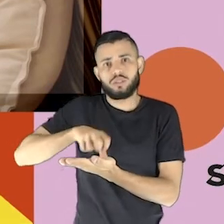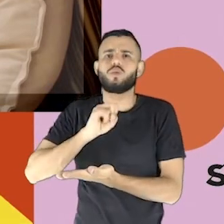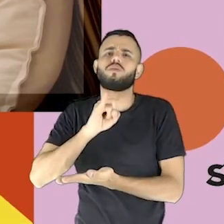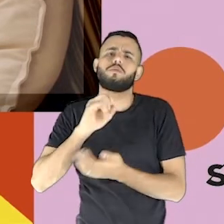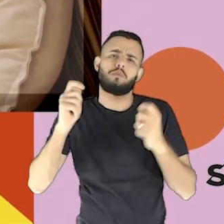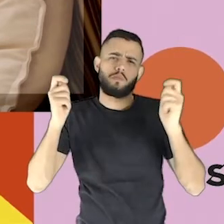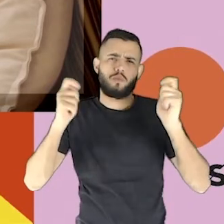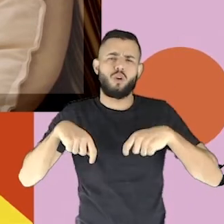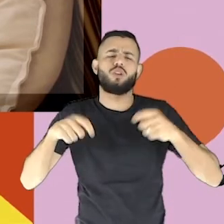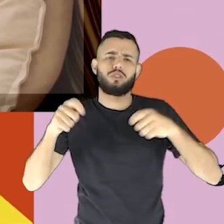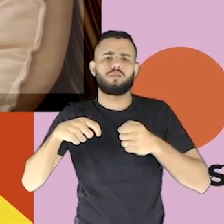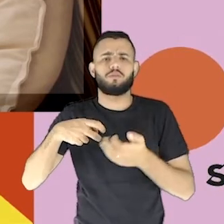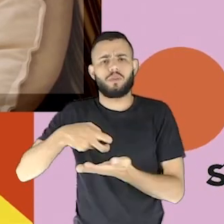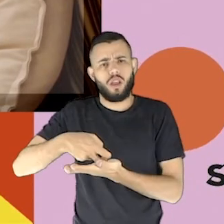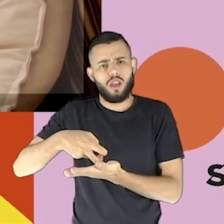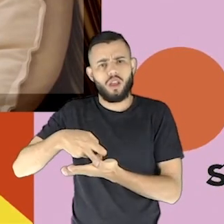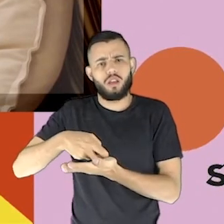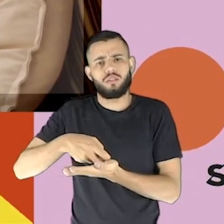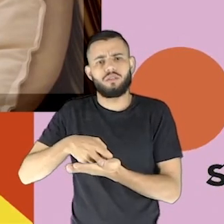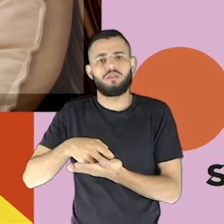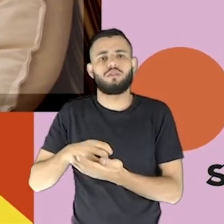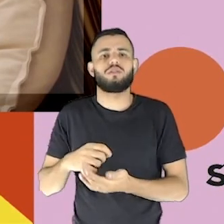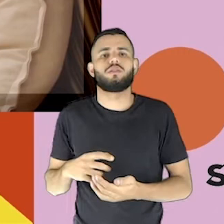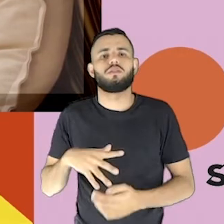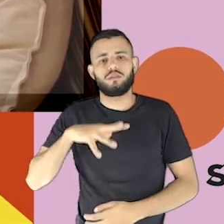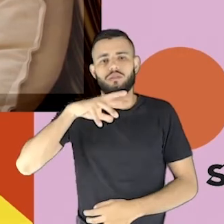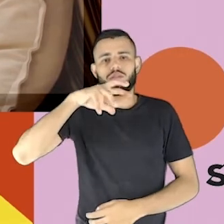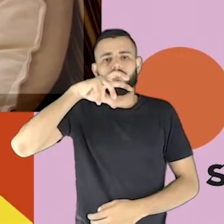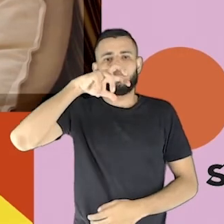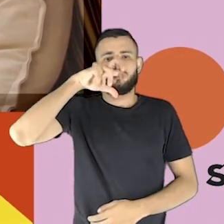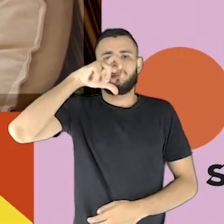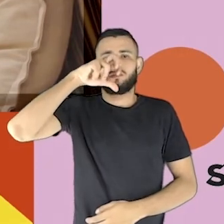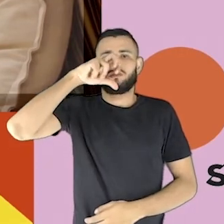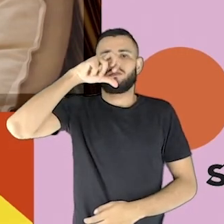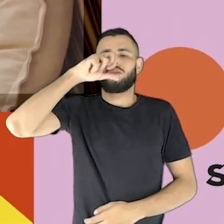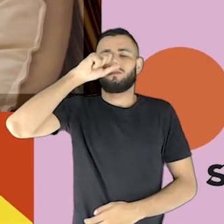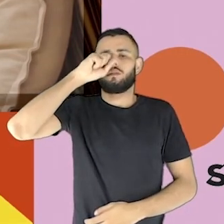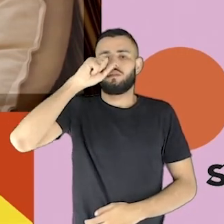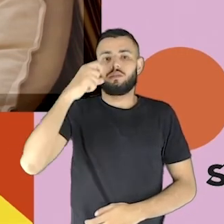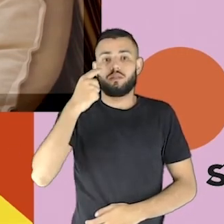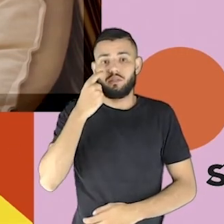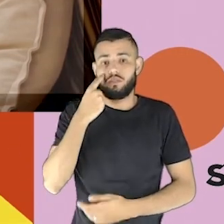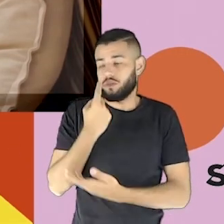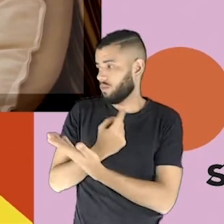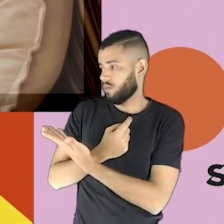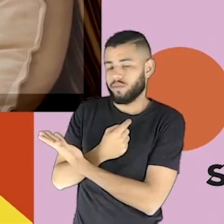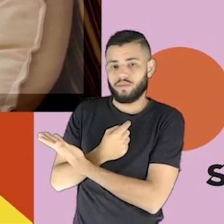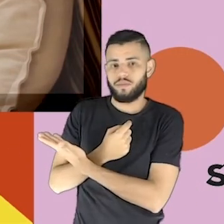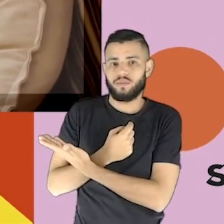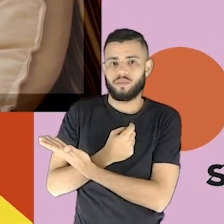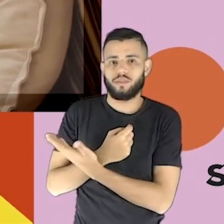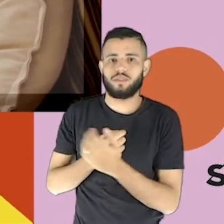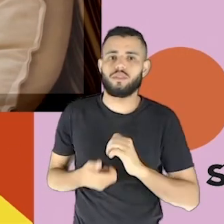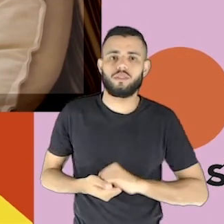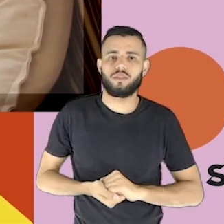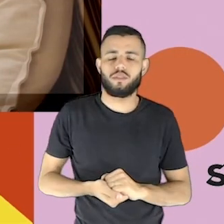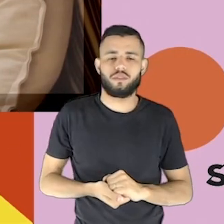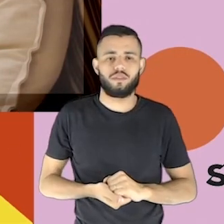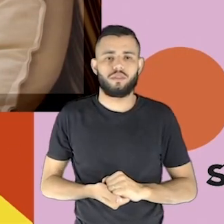com o pé apoiado no chão. Inspira, o braço direito sobe. Deixa queimar um pouquinho o braço esquerdo.